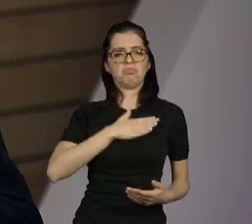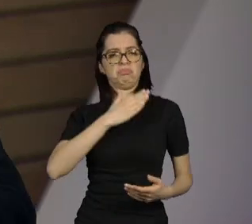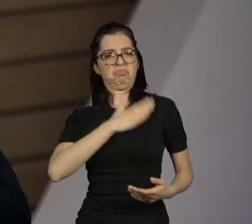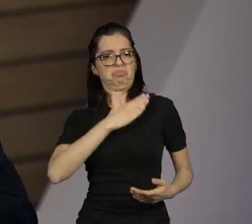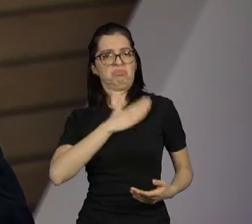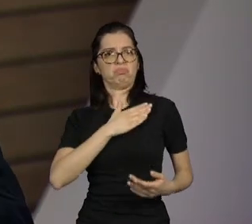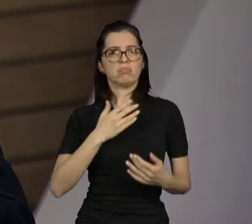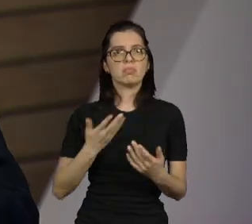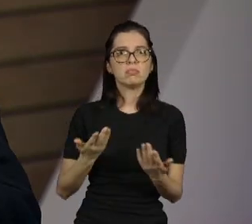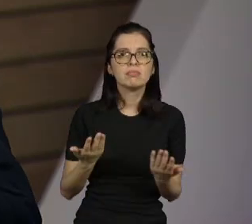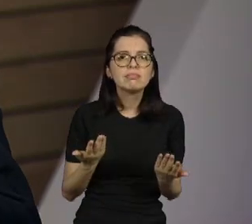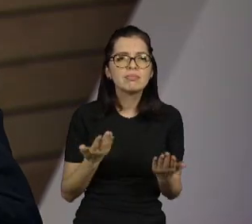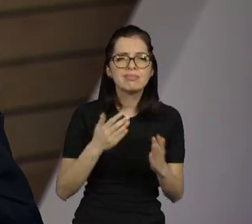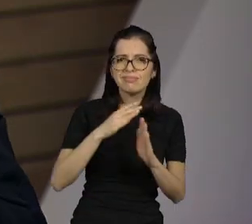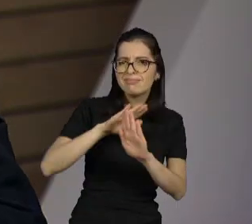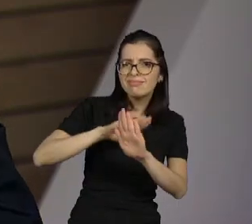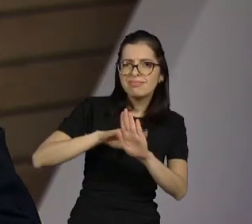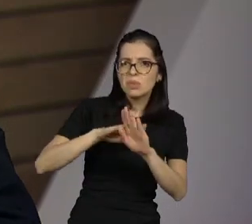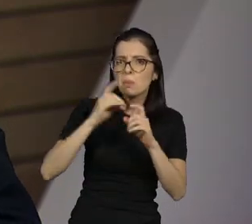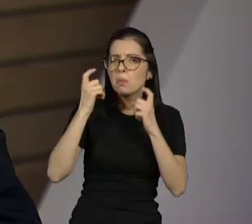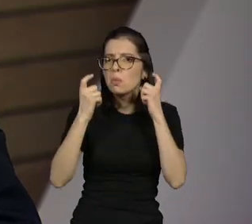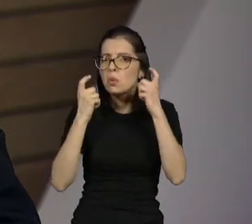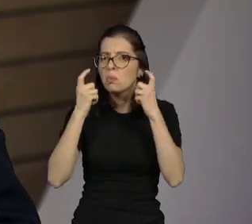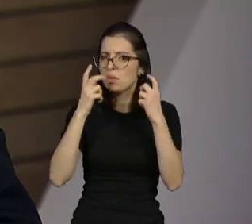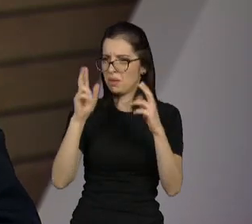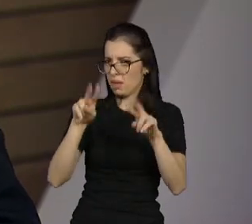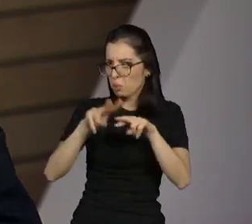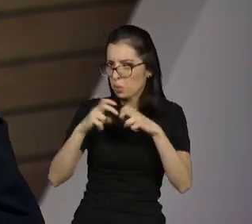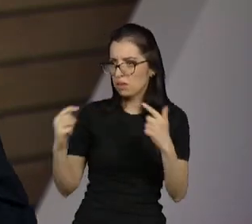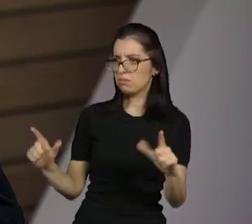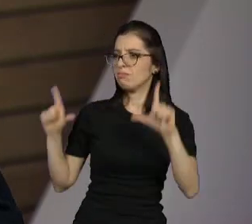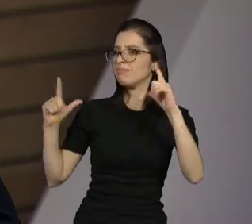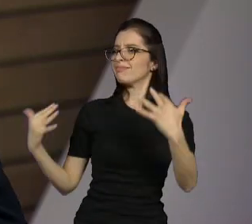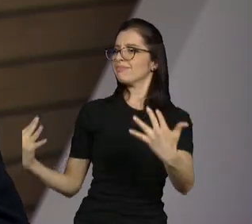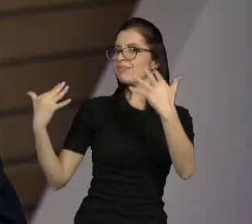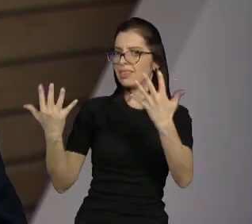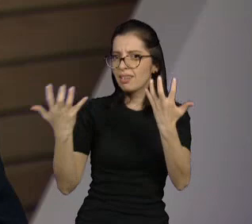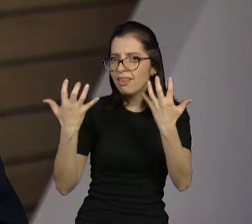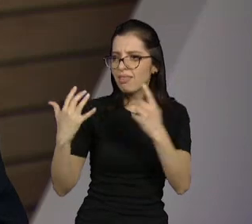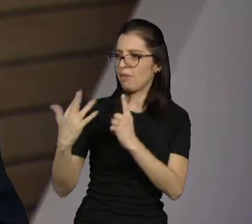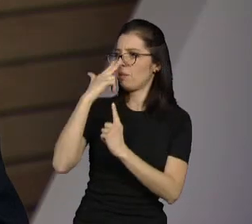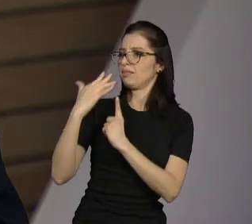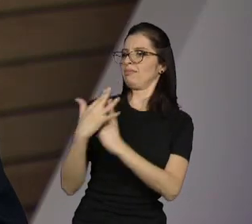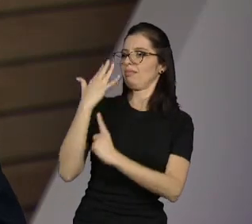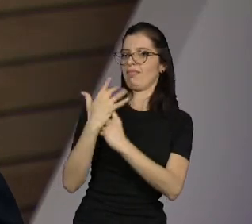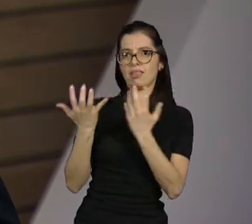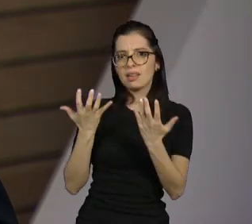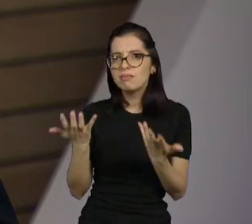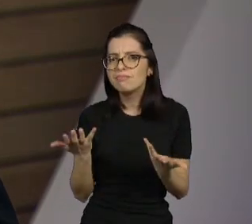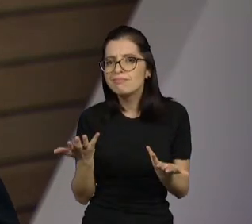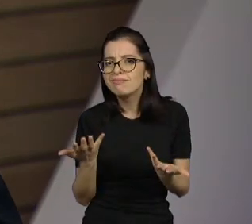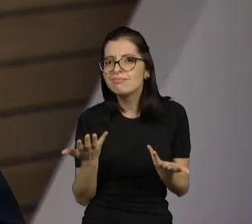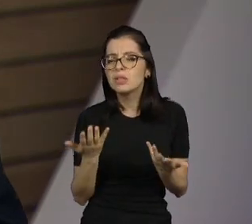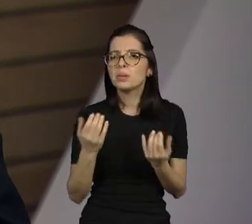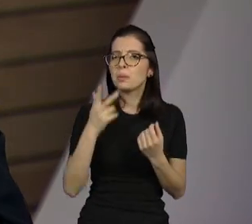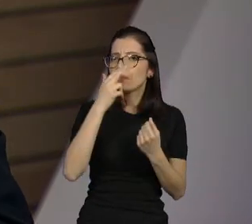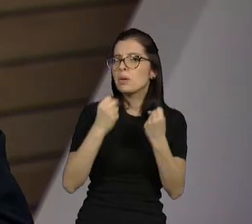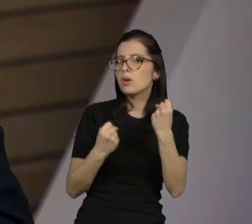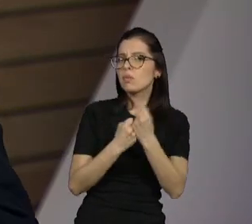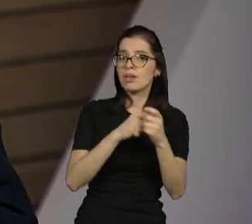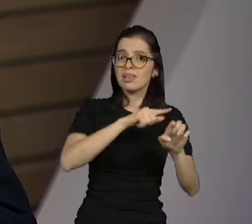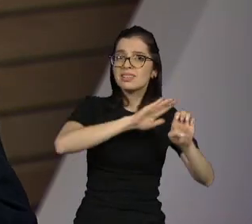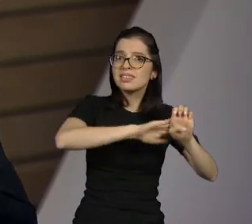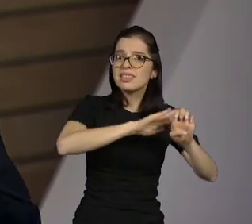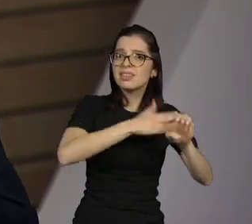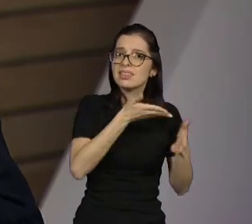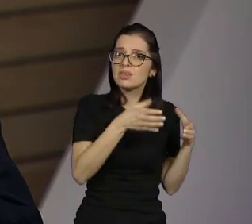essa preocupação com o eleitor lá da cidade, que é um pouco mais identificado com os partidos de esquerda. E